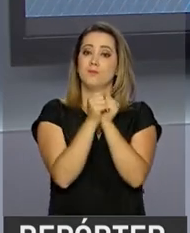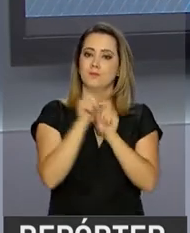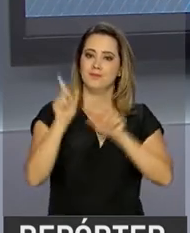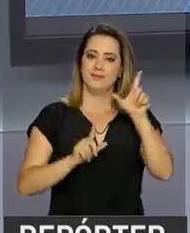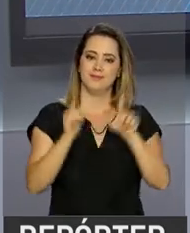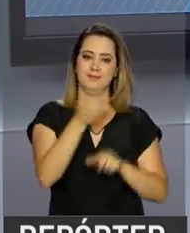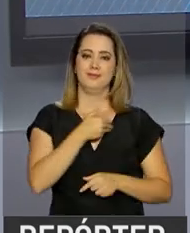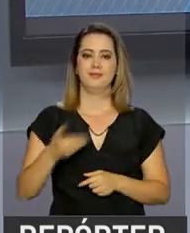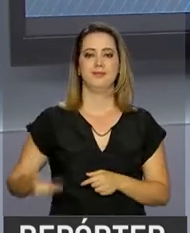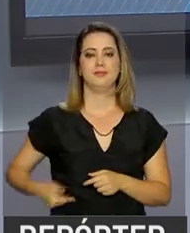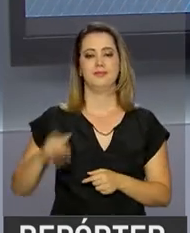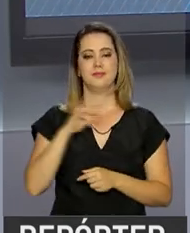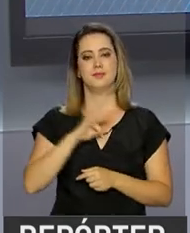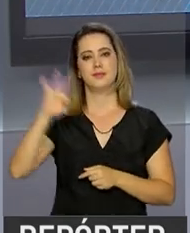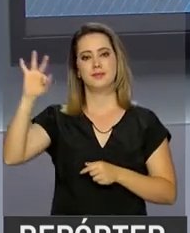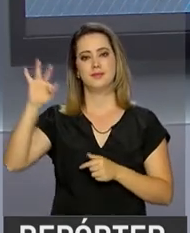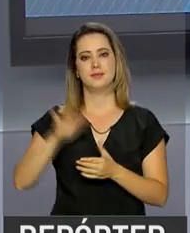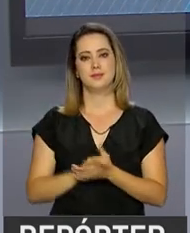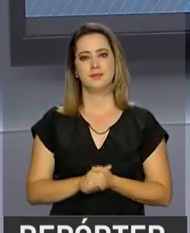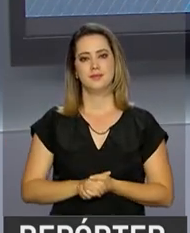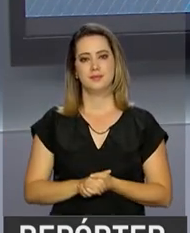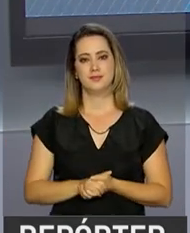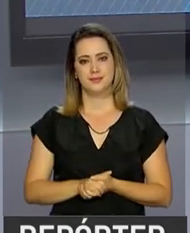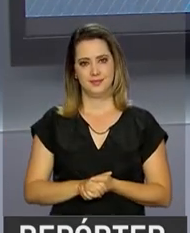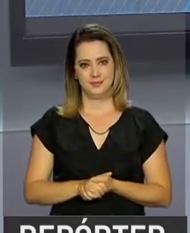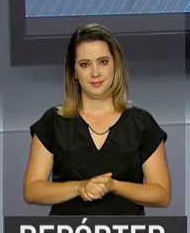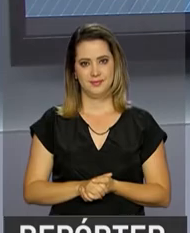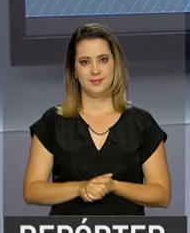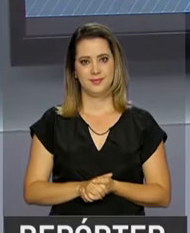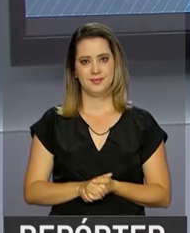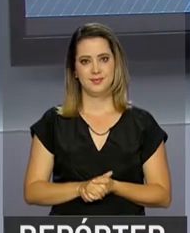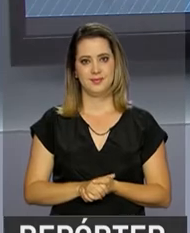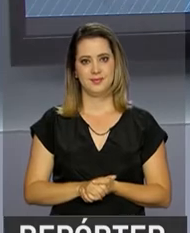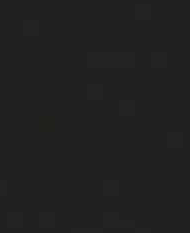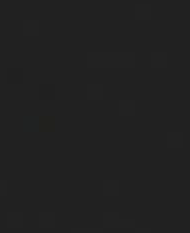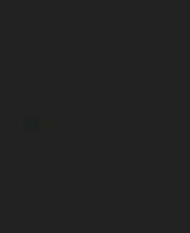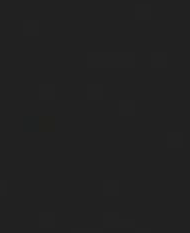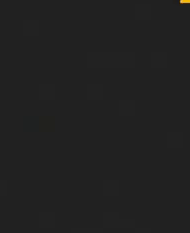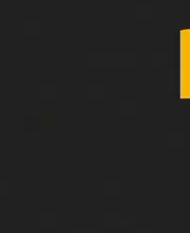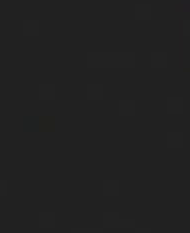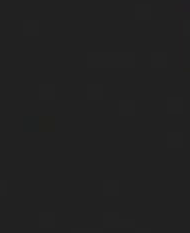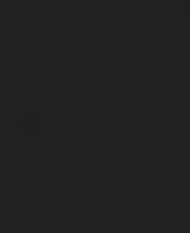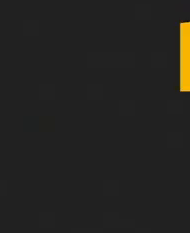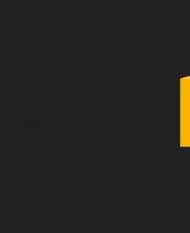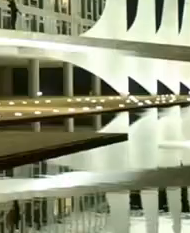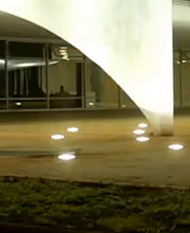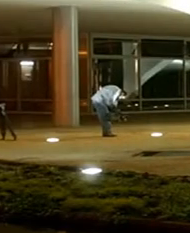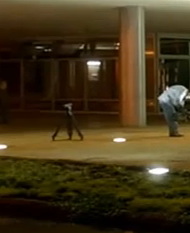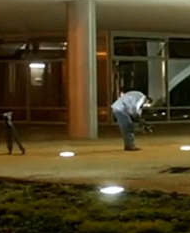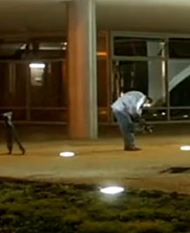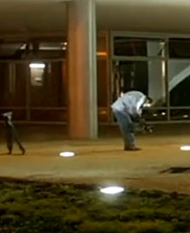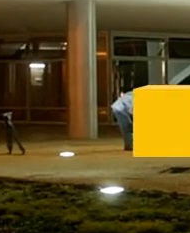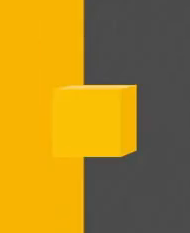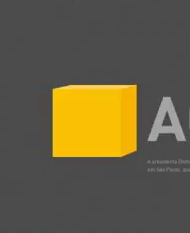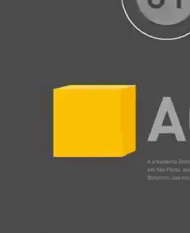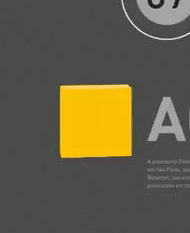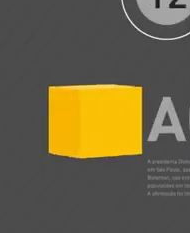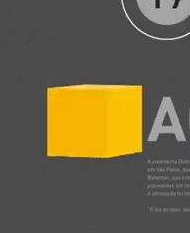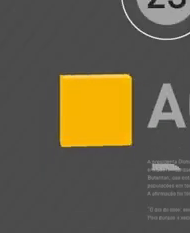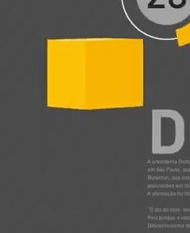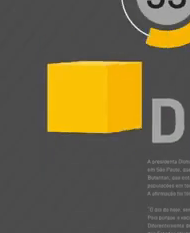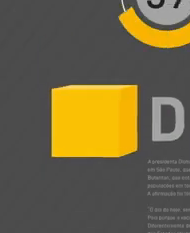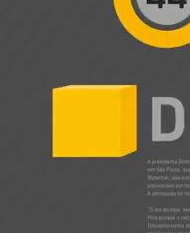e continue com a gente na NBR, a TV do Governo Federal.